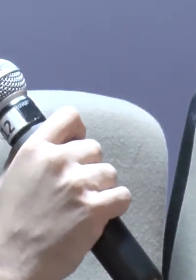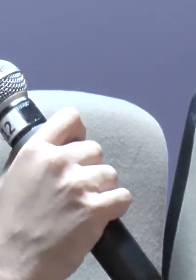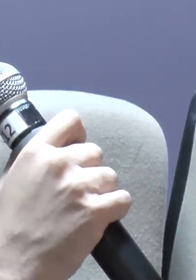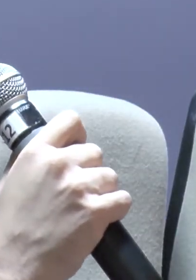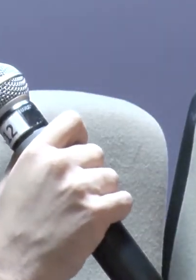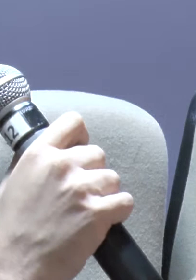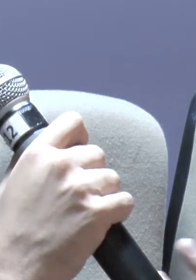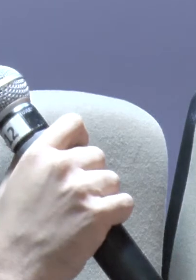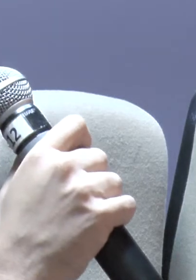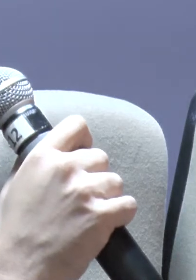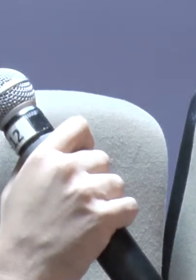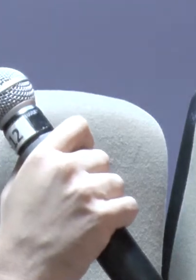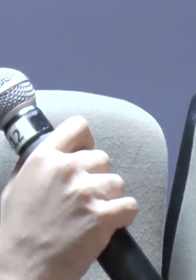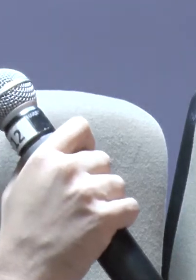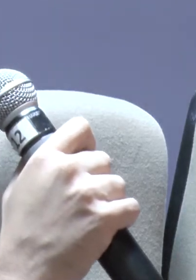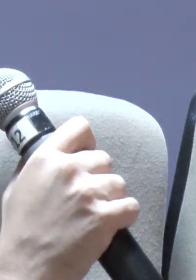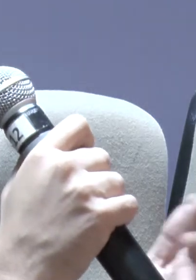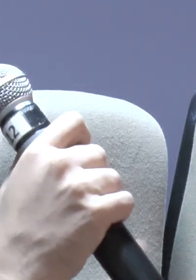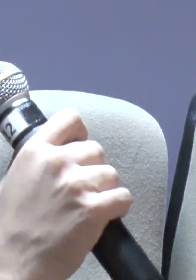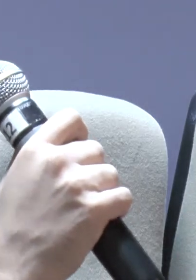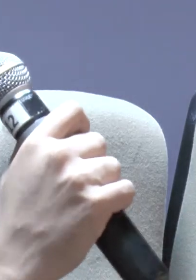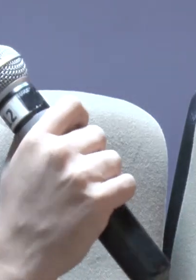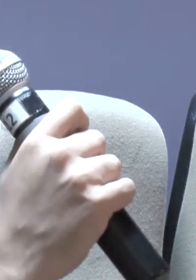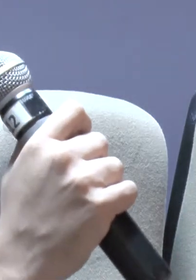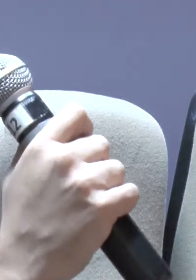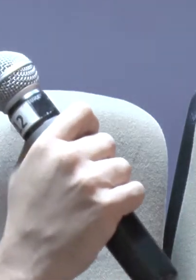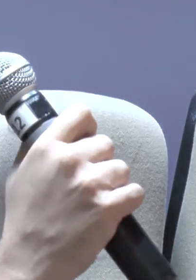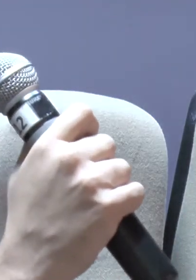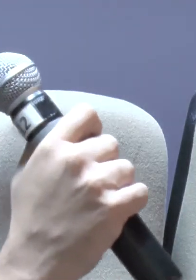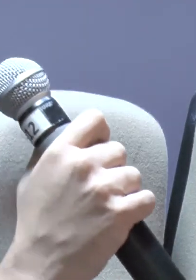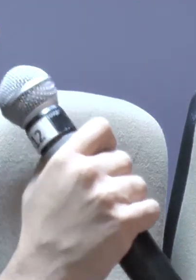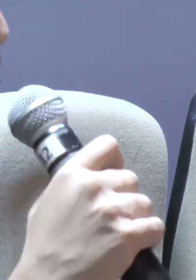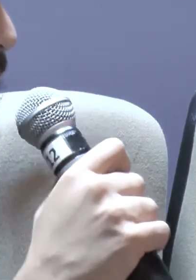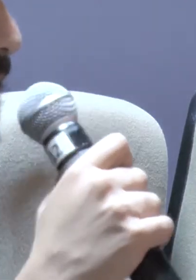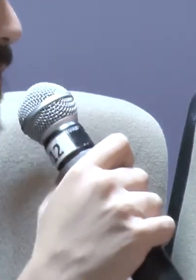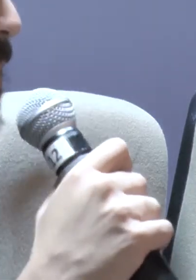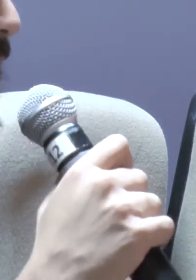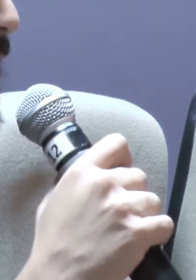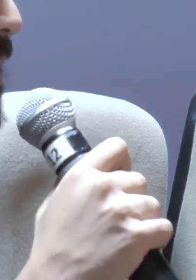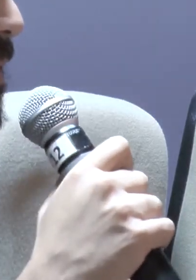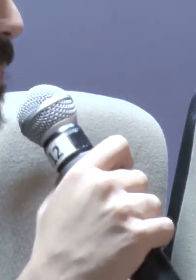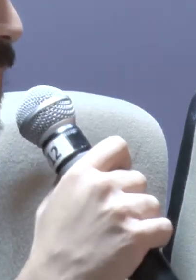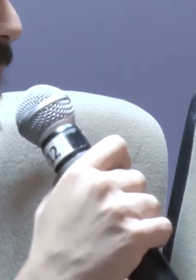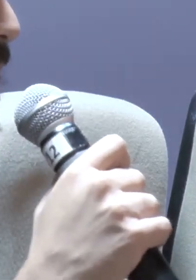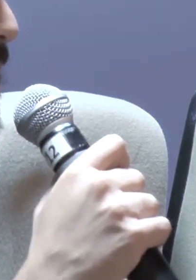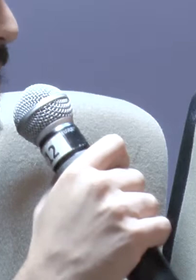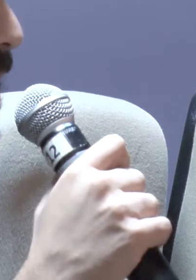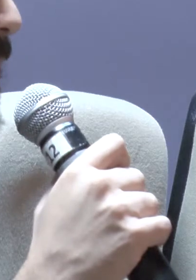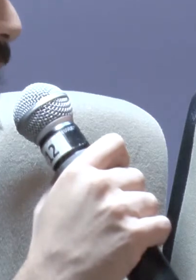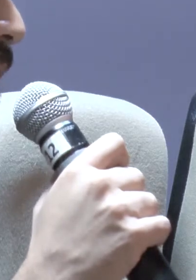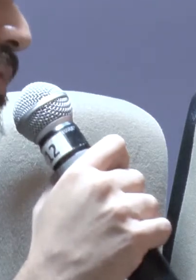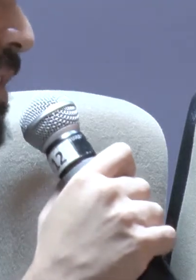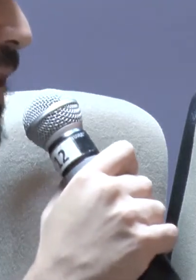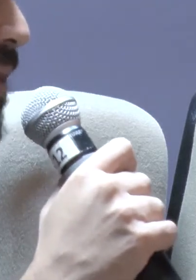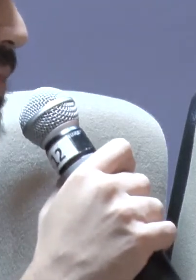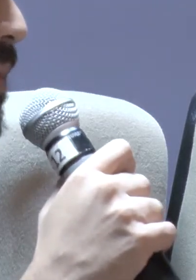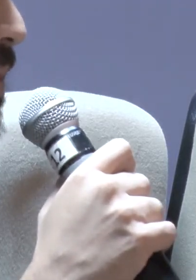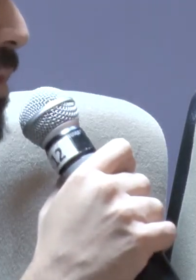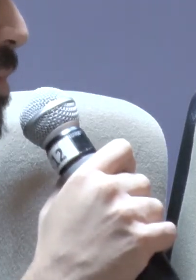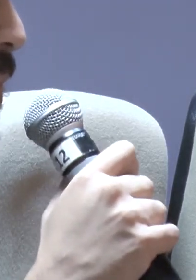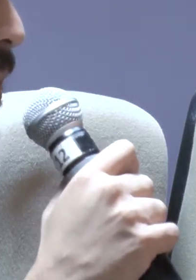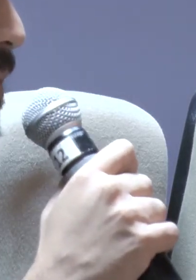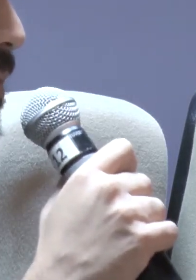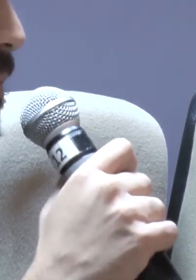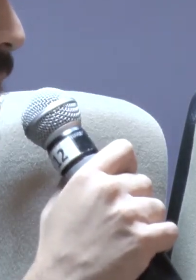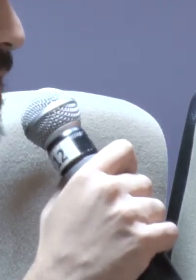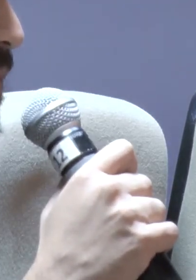existe nesse sentido, e se essa história da base dos Estados Unidos lá no Maranhão, se também talvez tenha a ver com